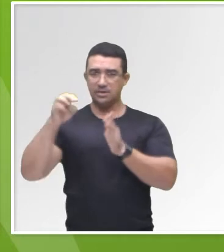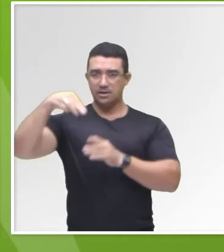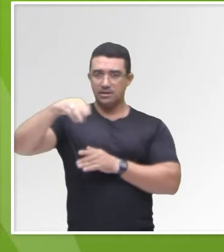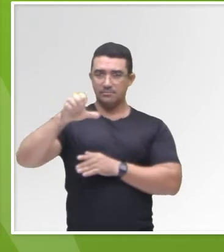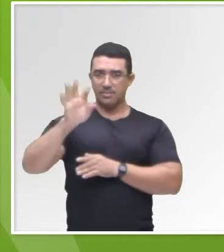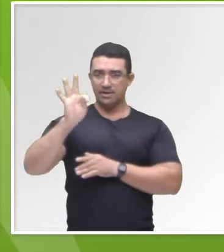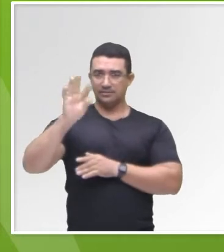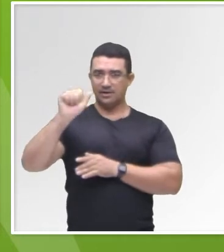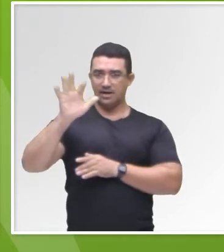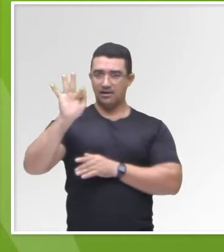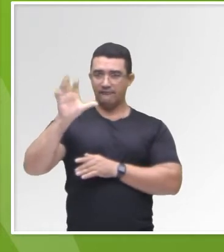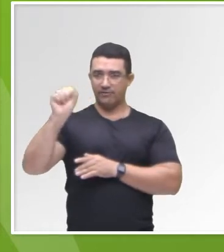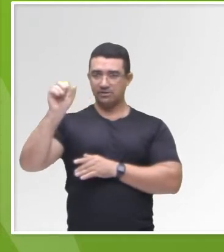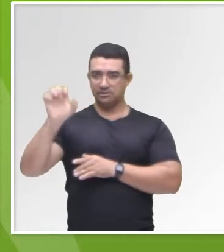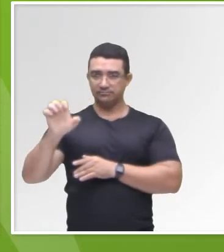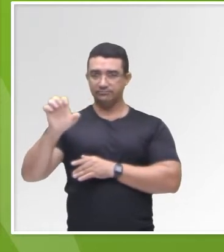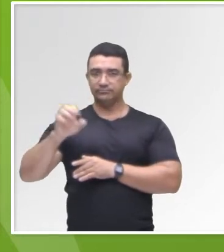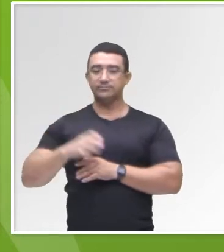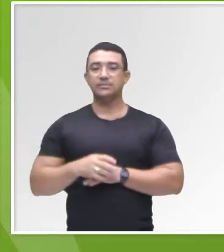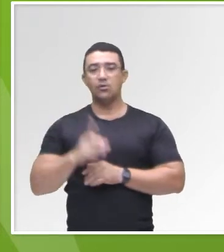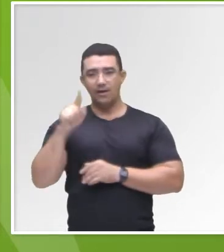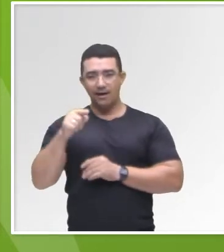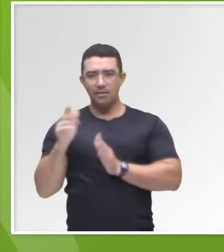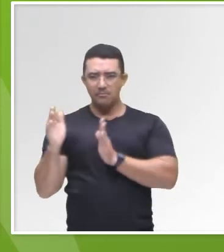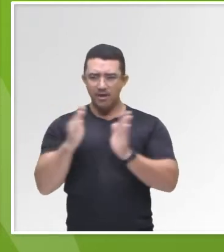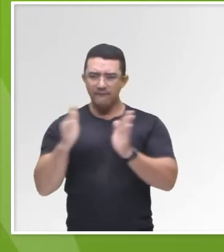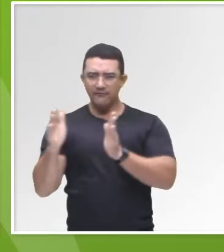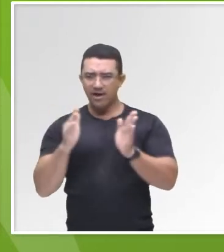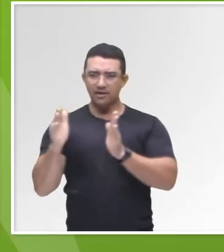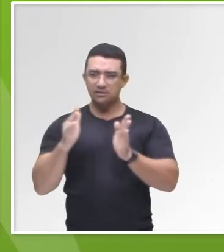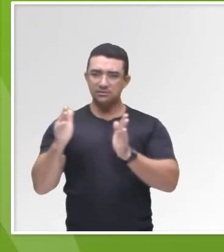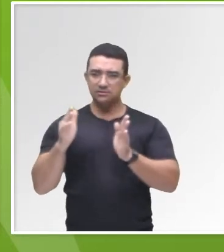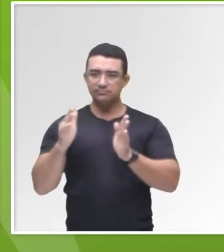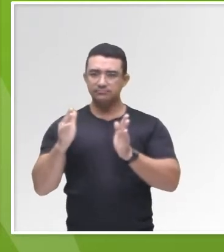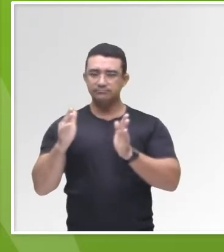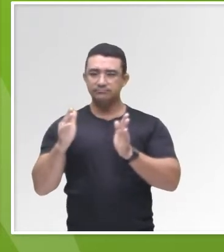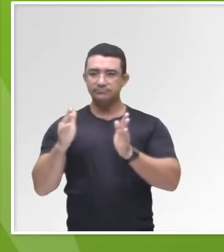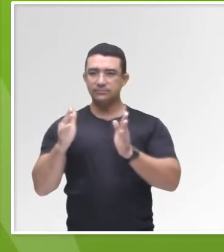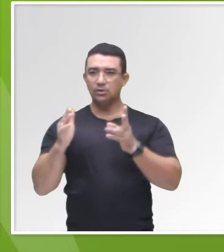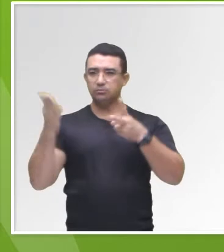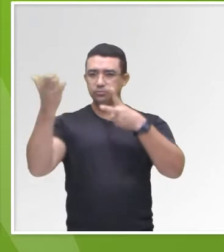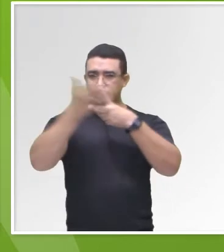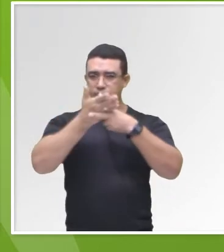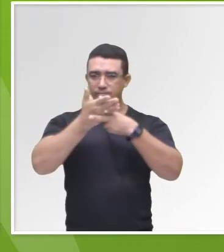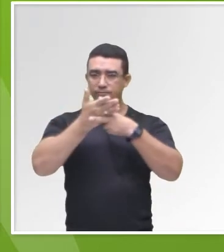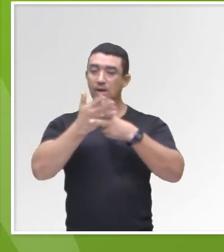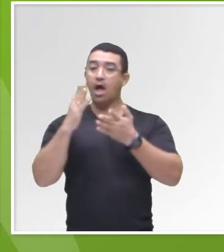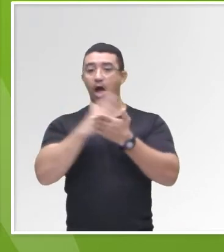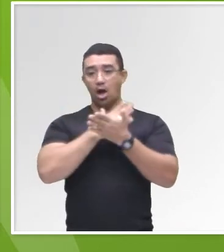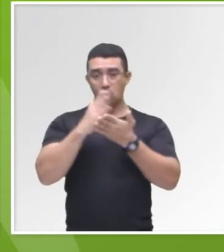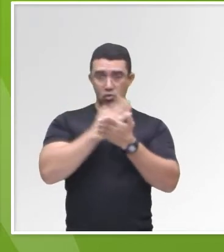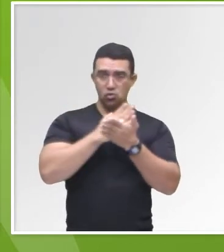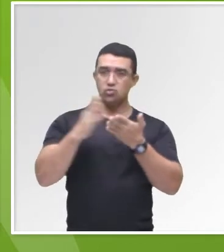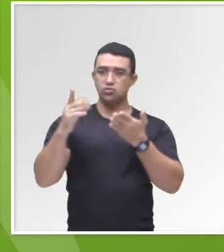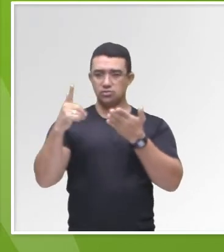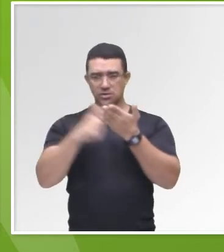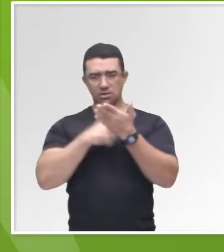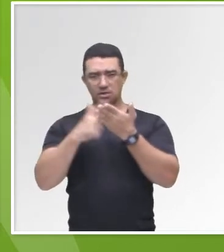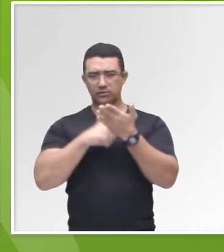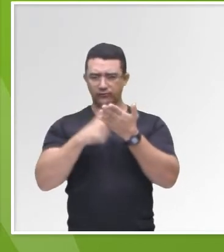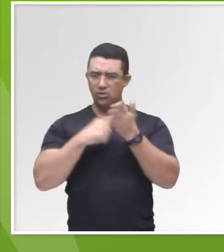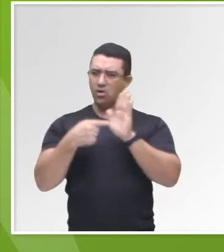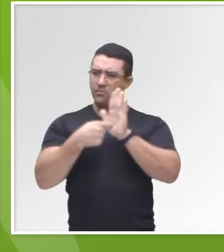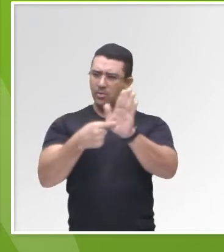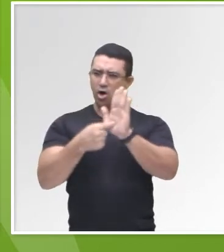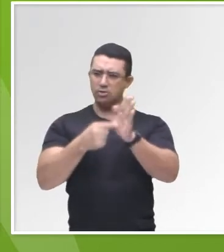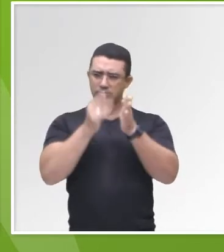prometáfase, ok? Então, ela é uma fase intermediária entre a prófase e a metáfase. Alguns livros trazem essa sequência, né,